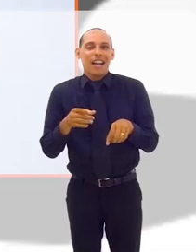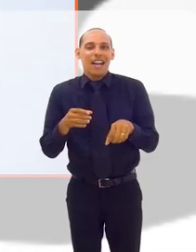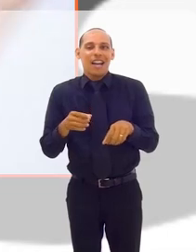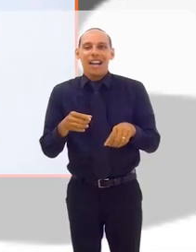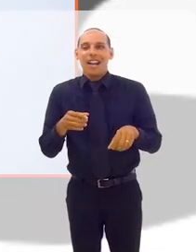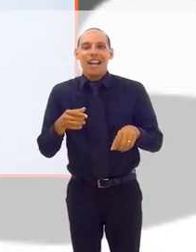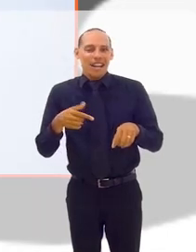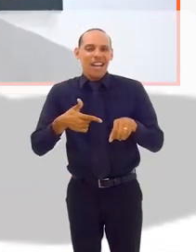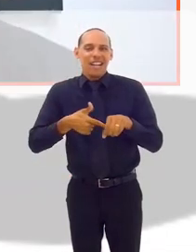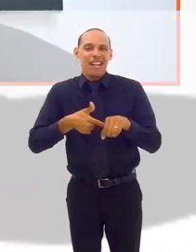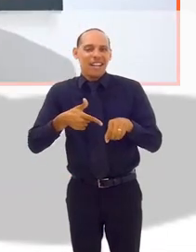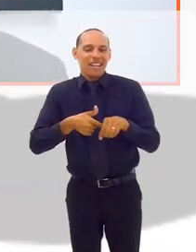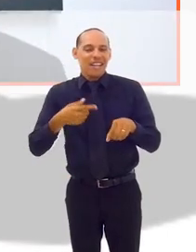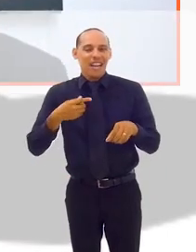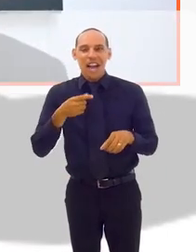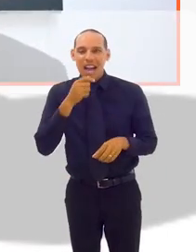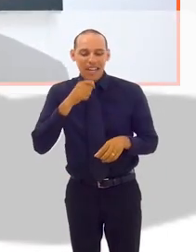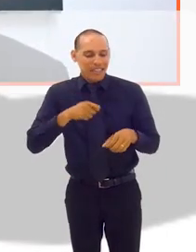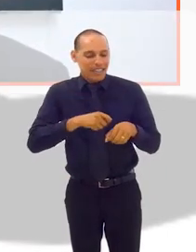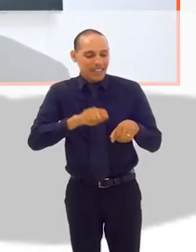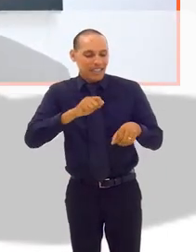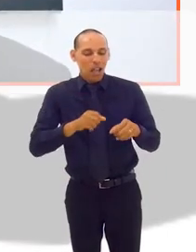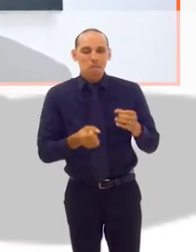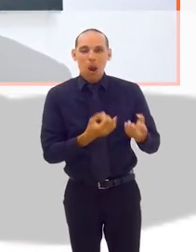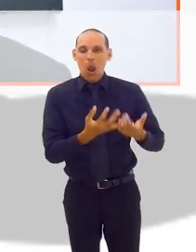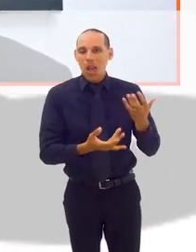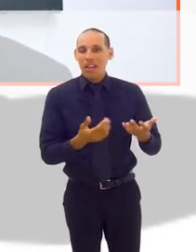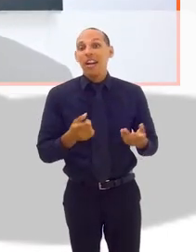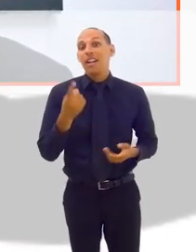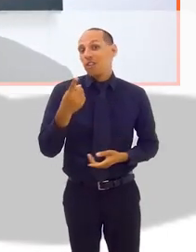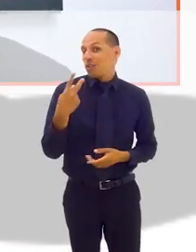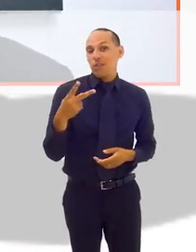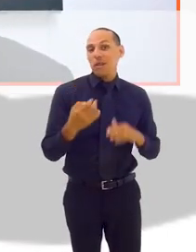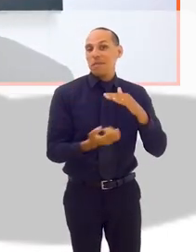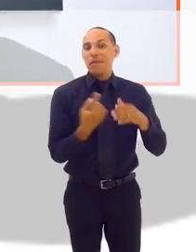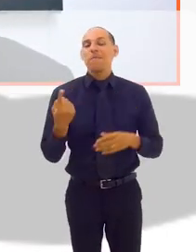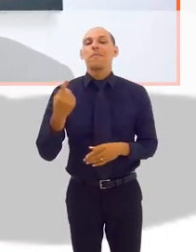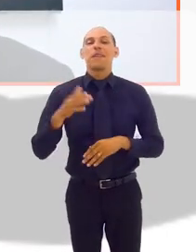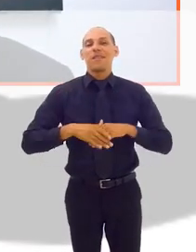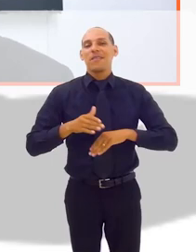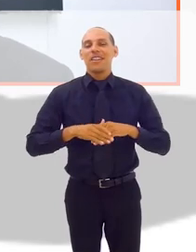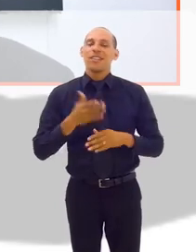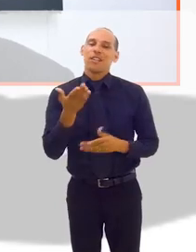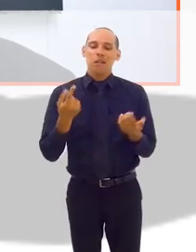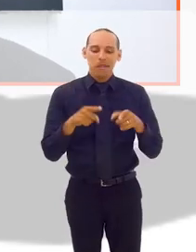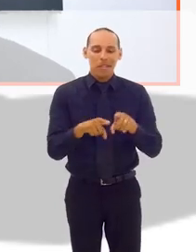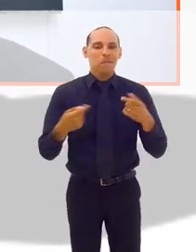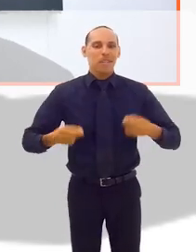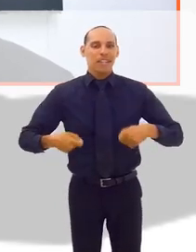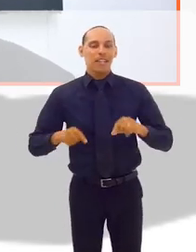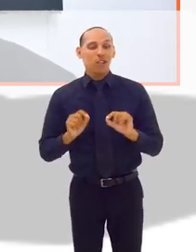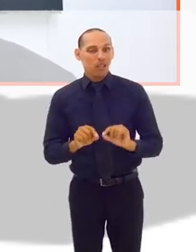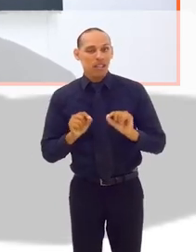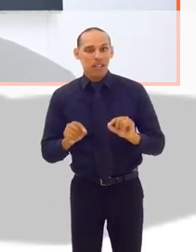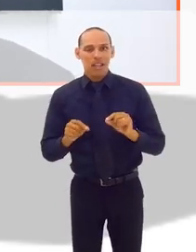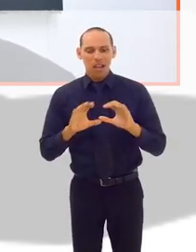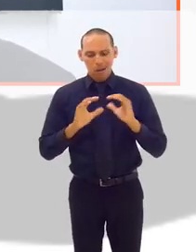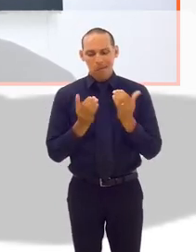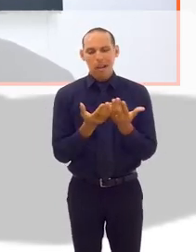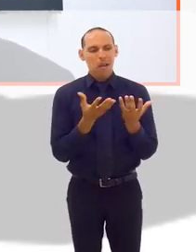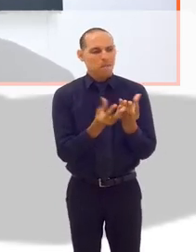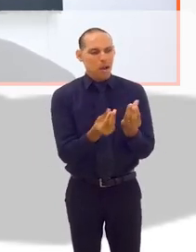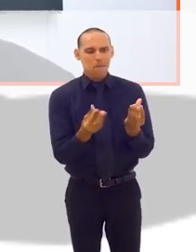faz assim, vai. O negócio já vai explodir. Pois é, mas a sua empresa paga o preço de ser a primeira. Então, você precisa da parceria, quer dizer, quanto